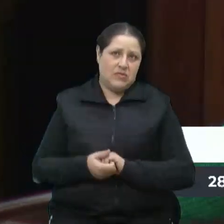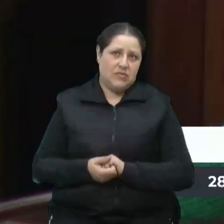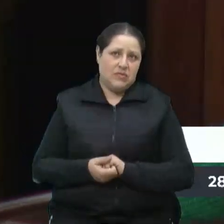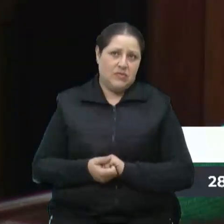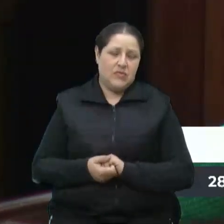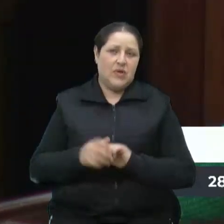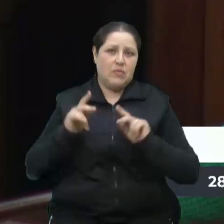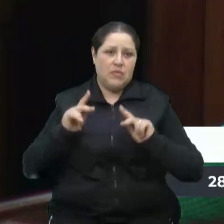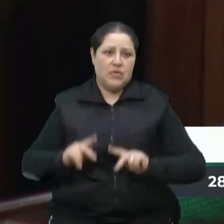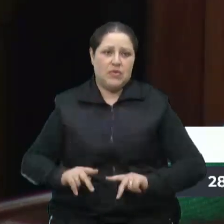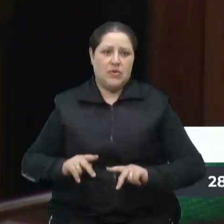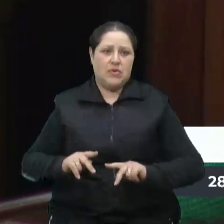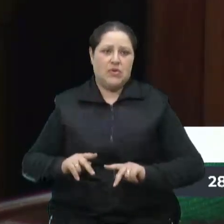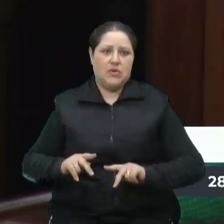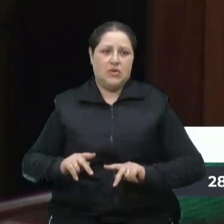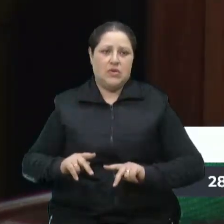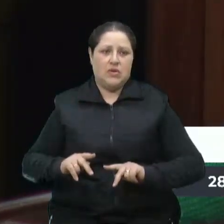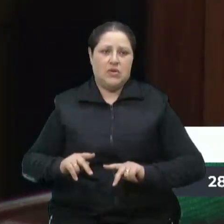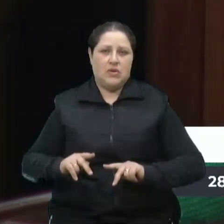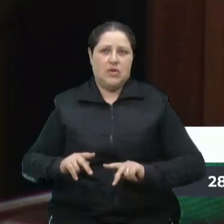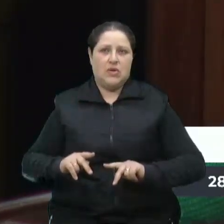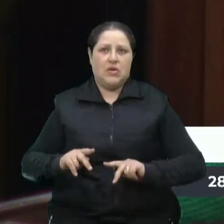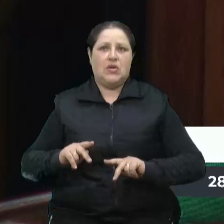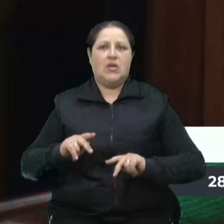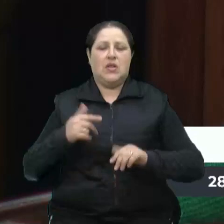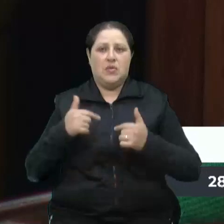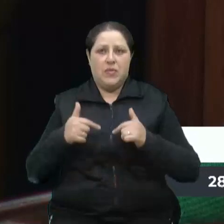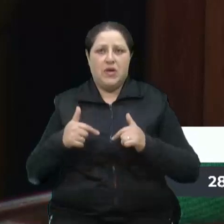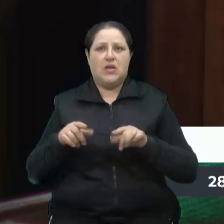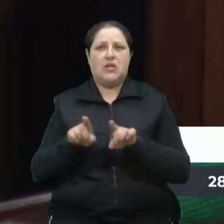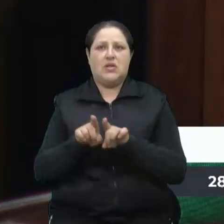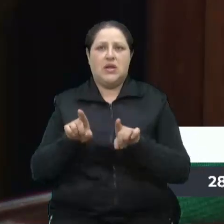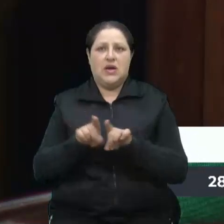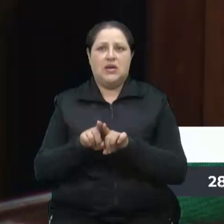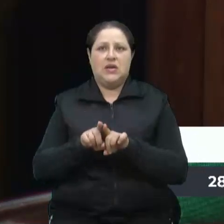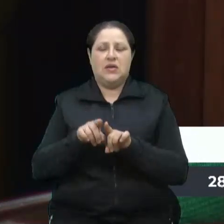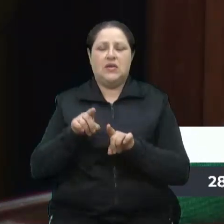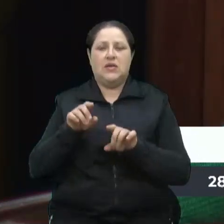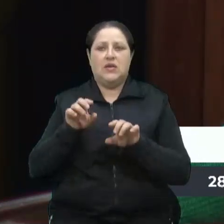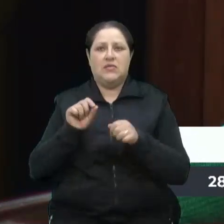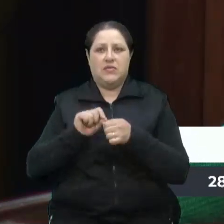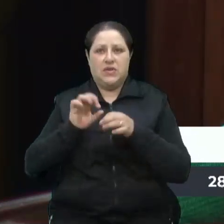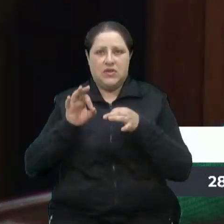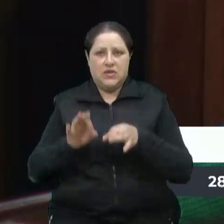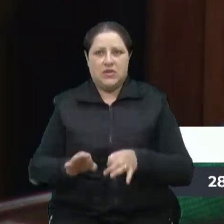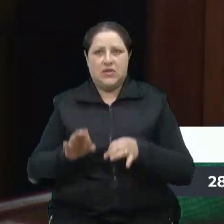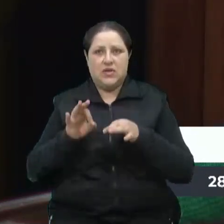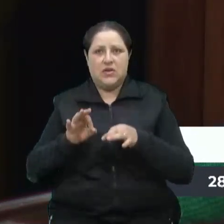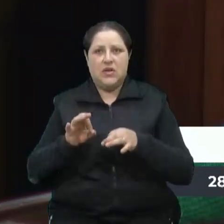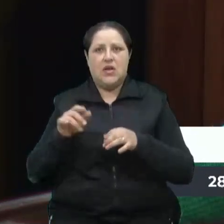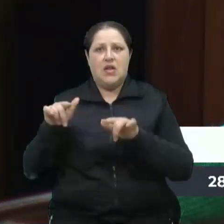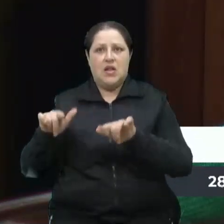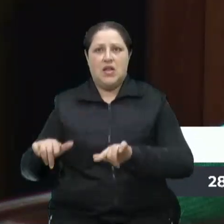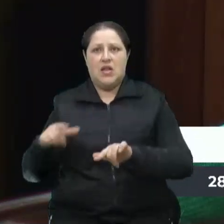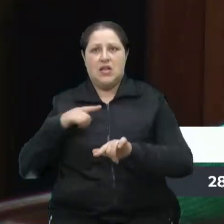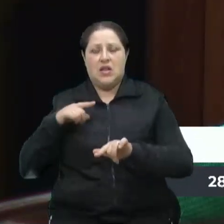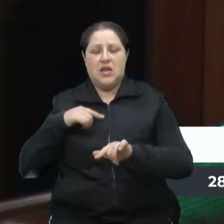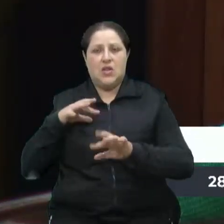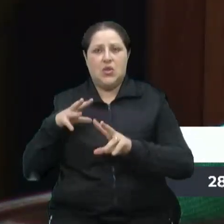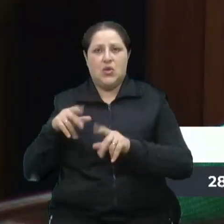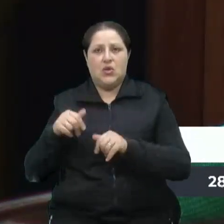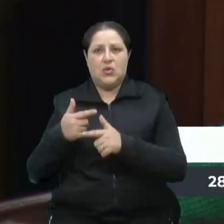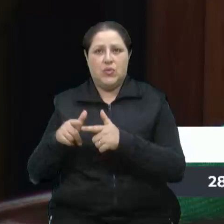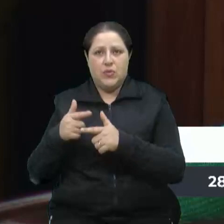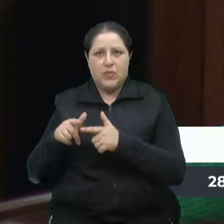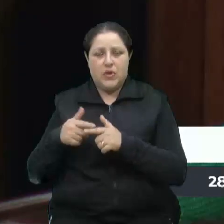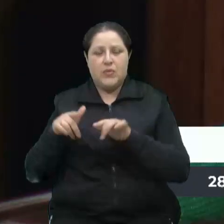de gente trabalhadora, sonhadora, honesta. Um local que, com todos os seus problemas, é um lugar que